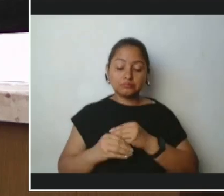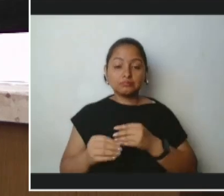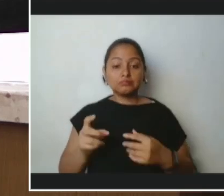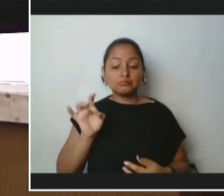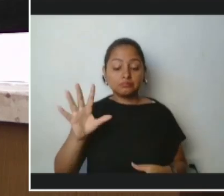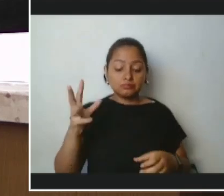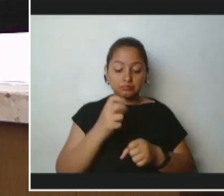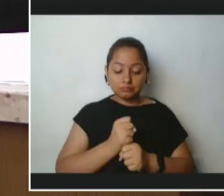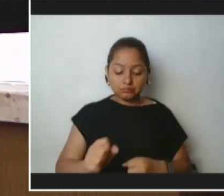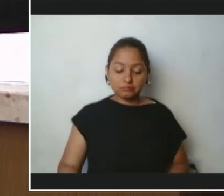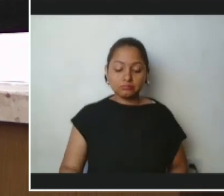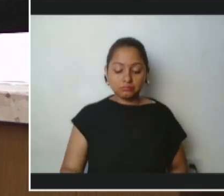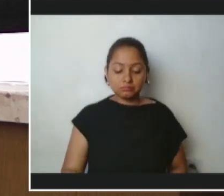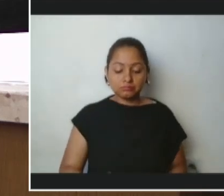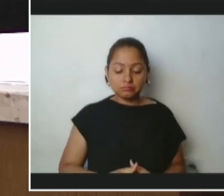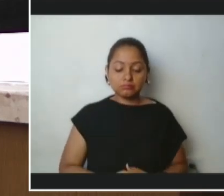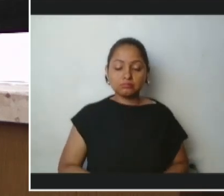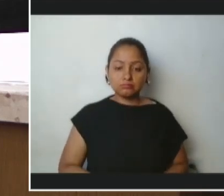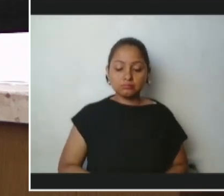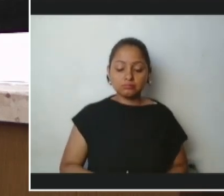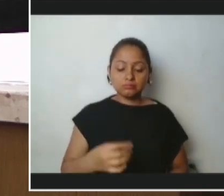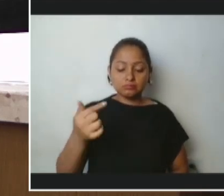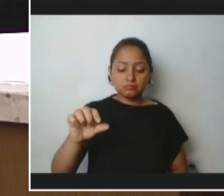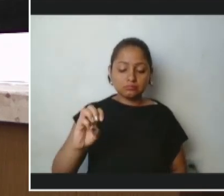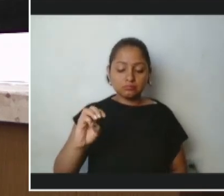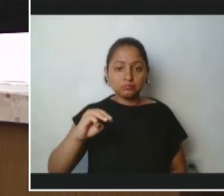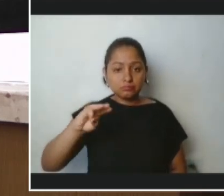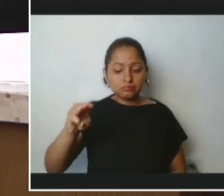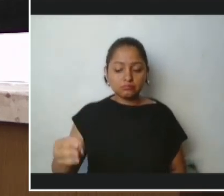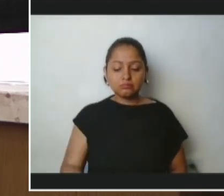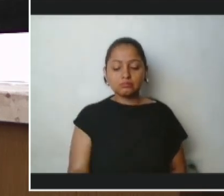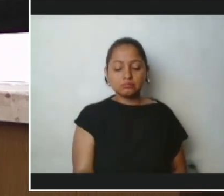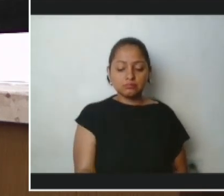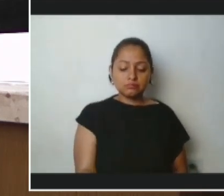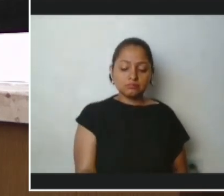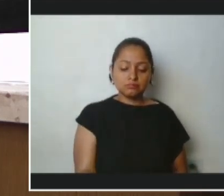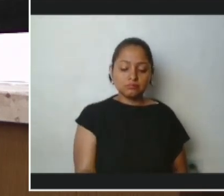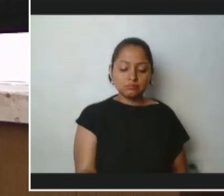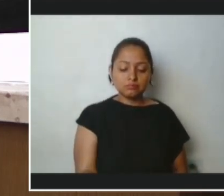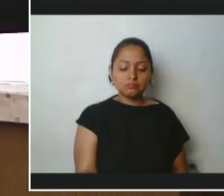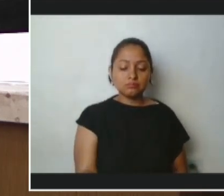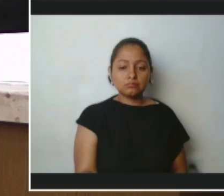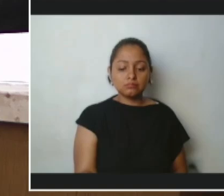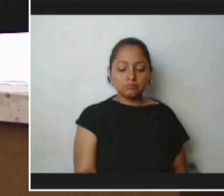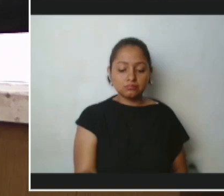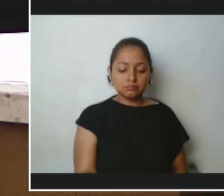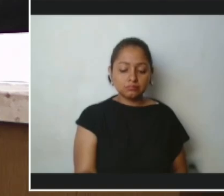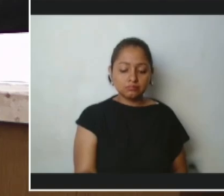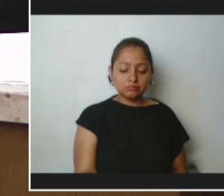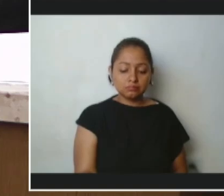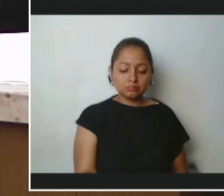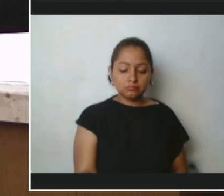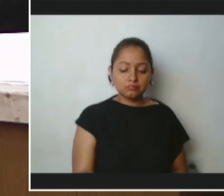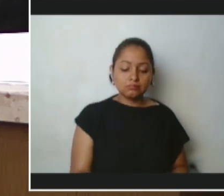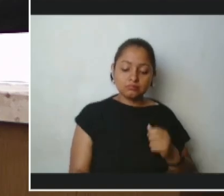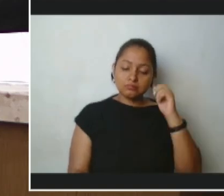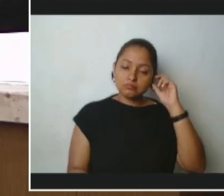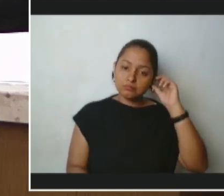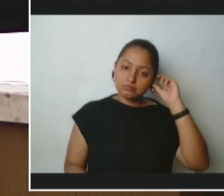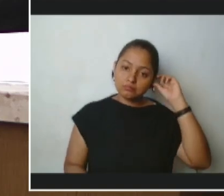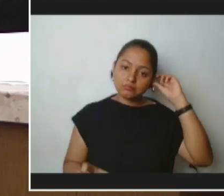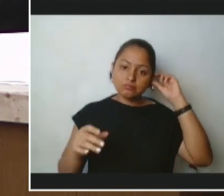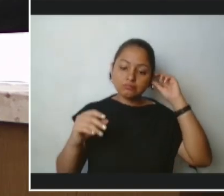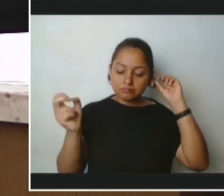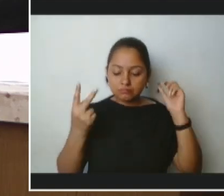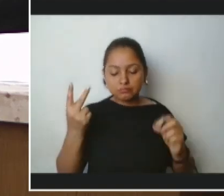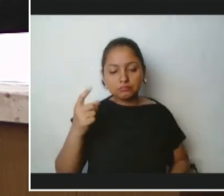daria em torno de 70 milhões, mais ou menos, que o município teria que fazer o repasse, para que o valor do